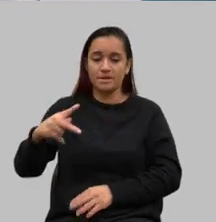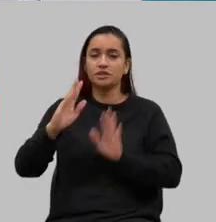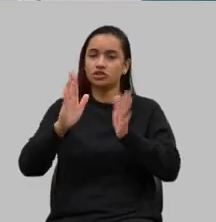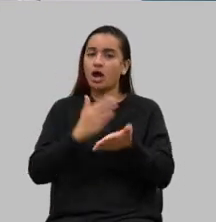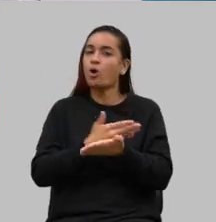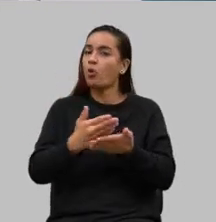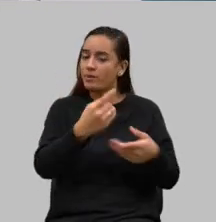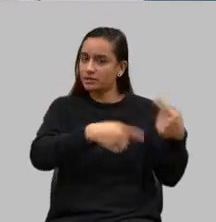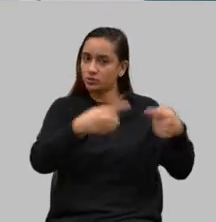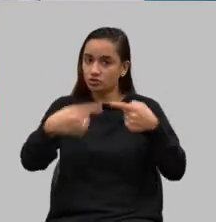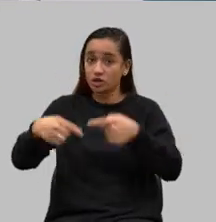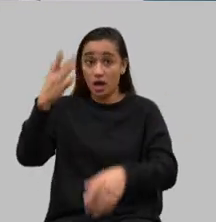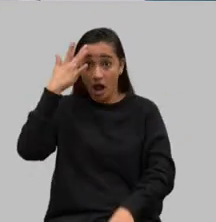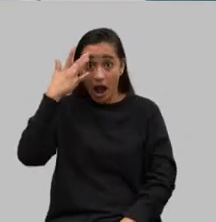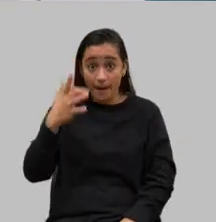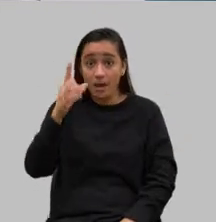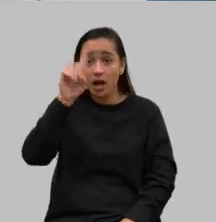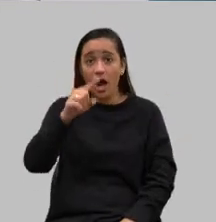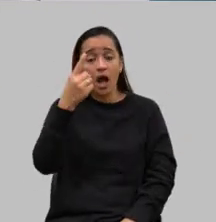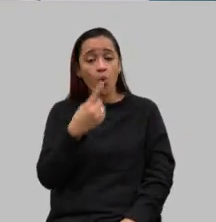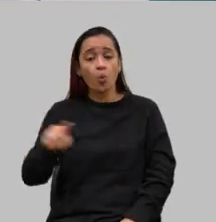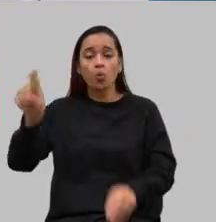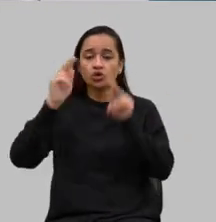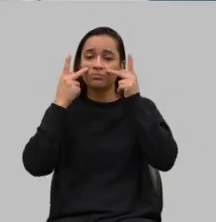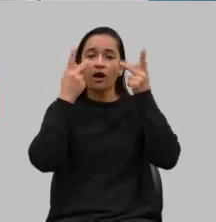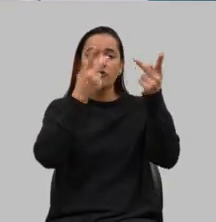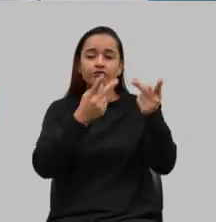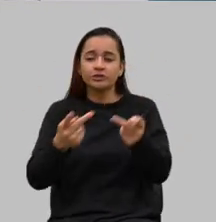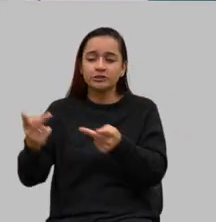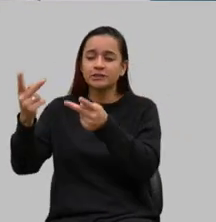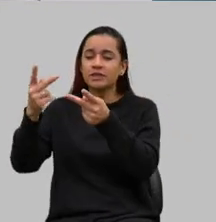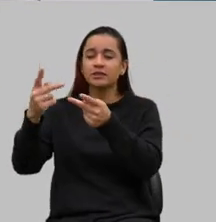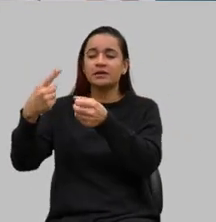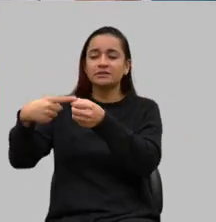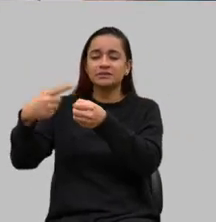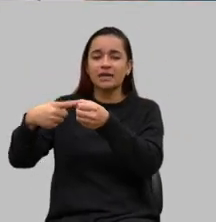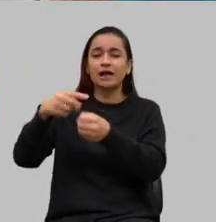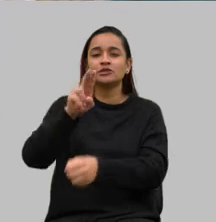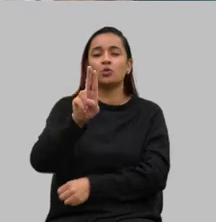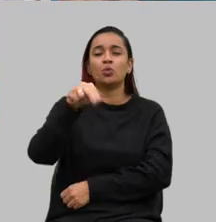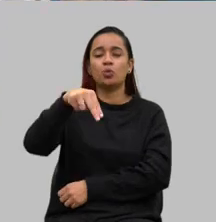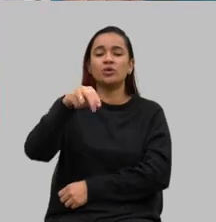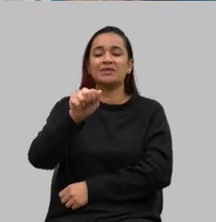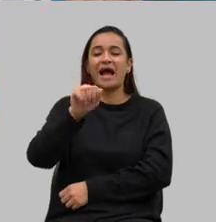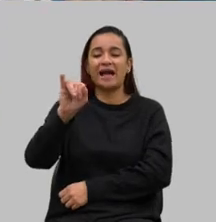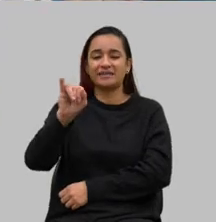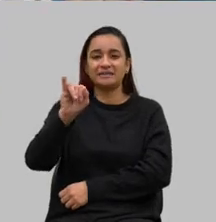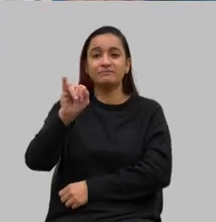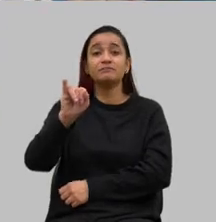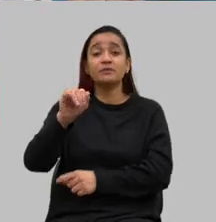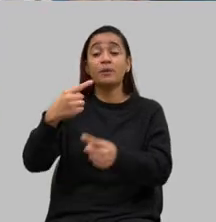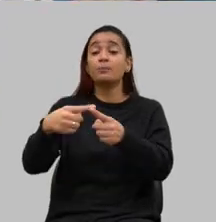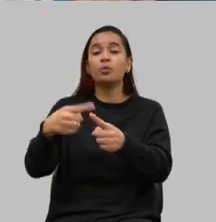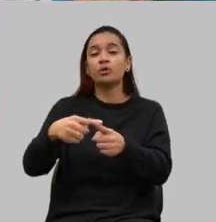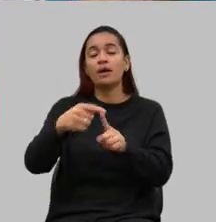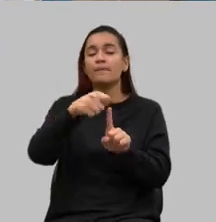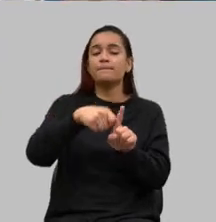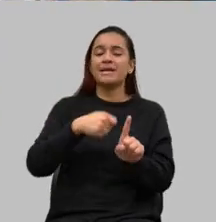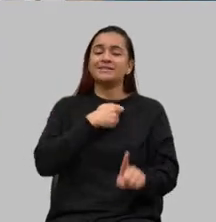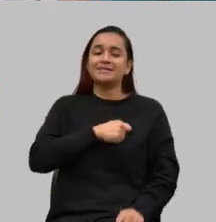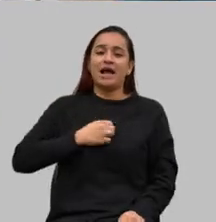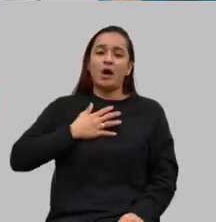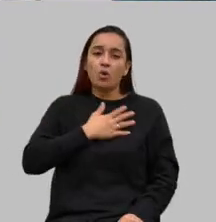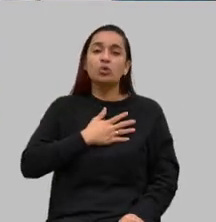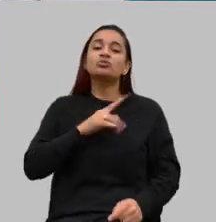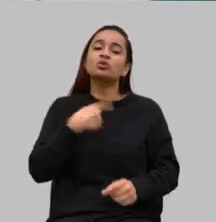é a última visita que a gente faz ao interior do Estado vai ser em unair para que em agosto a gente faça é um